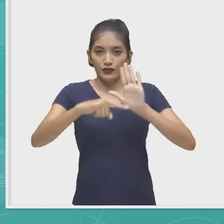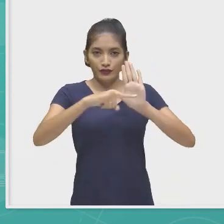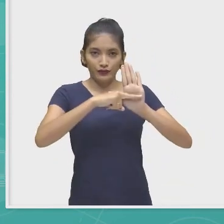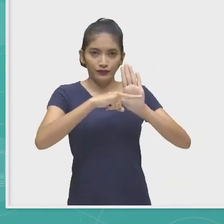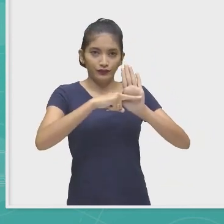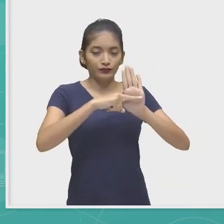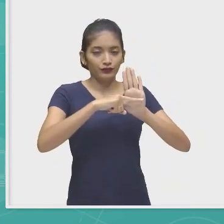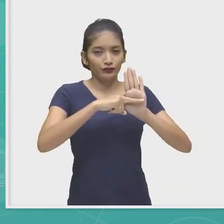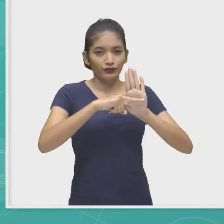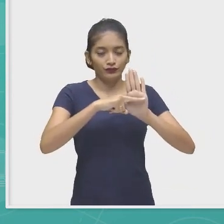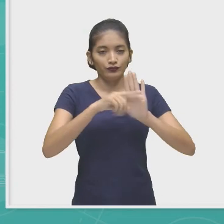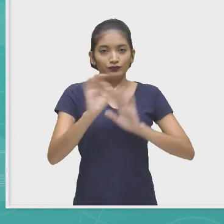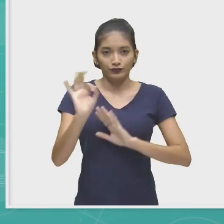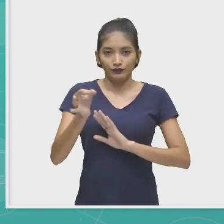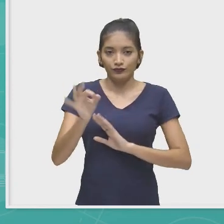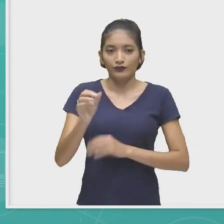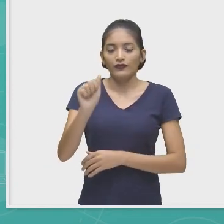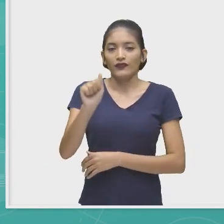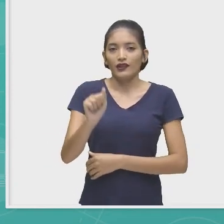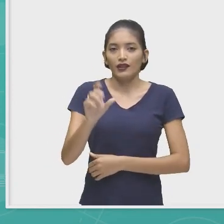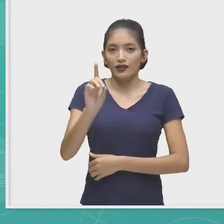adição, correto?